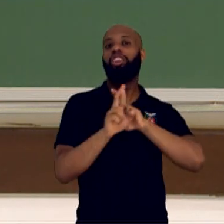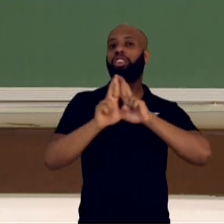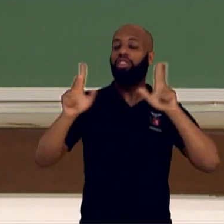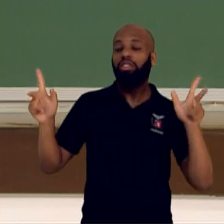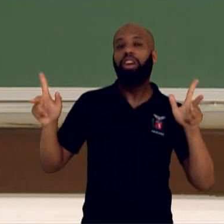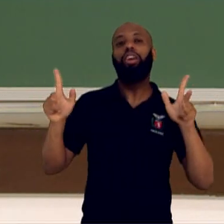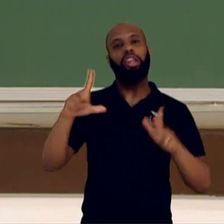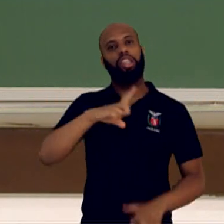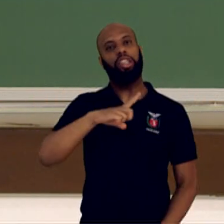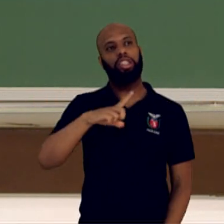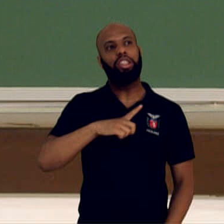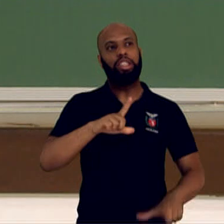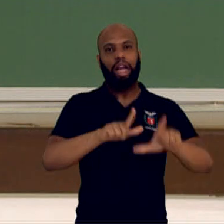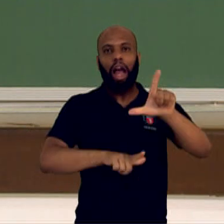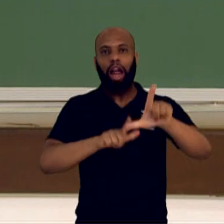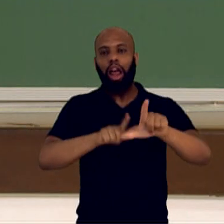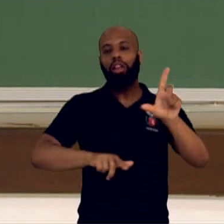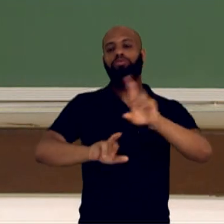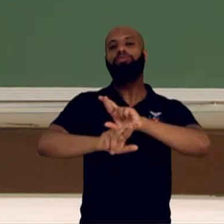diferenciada ali